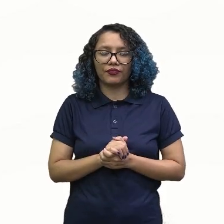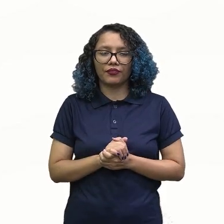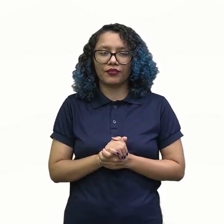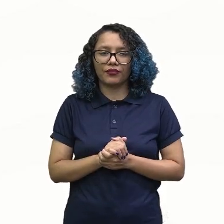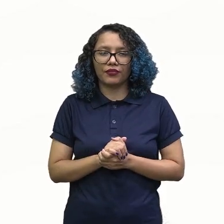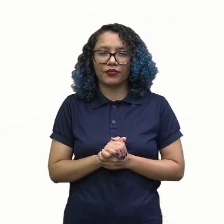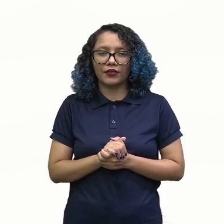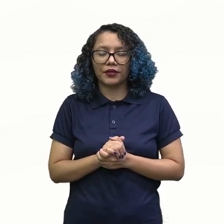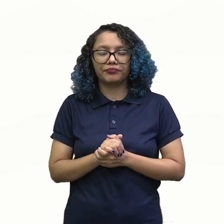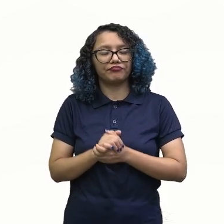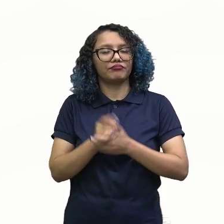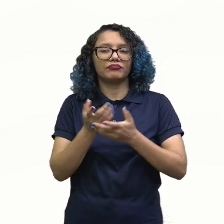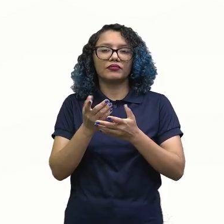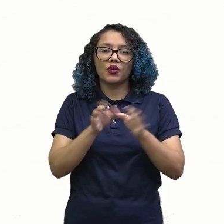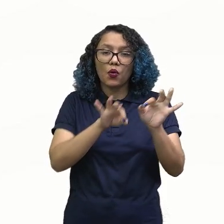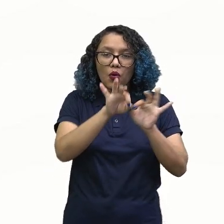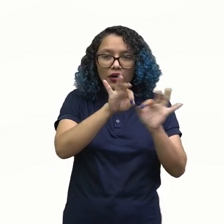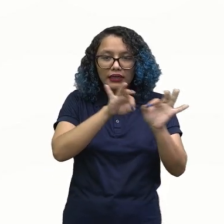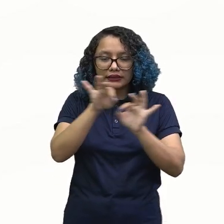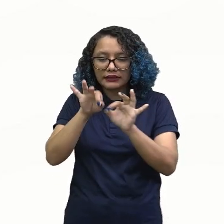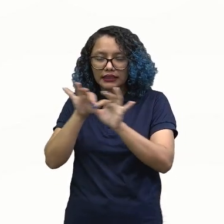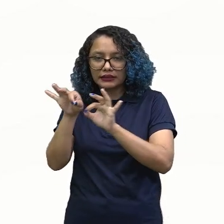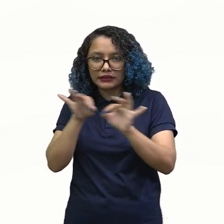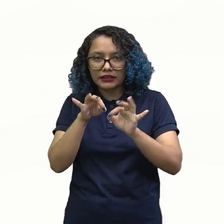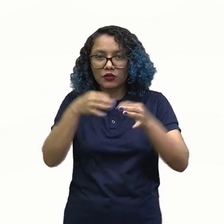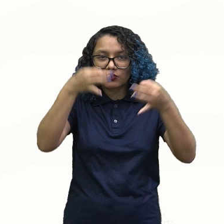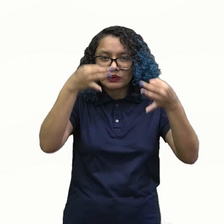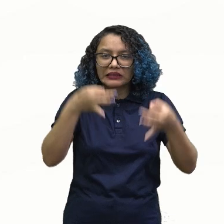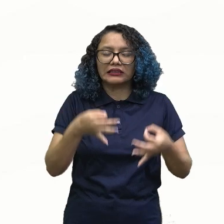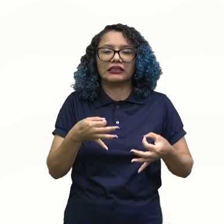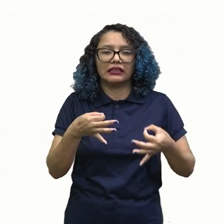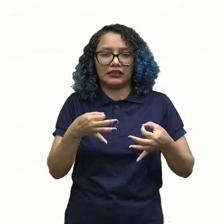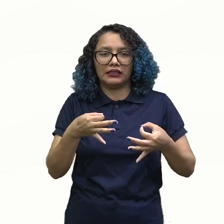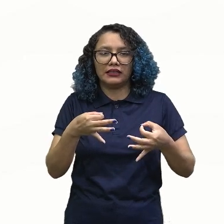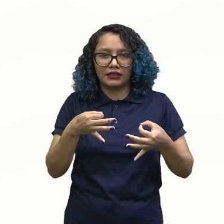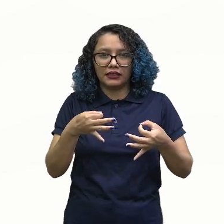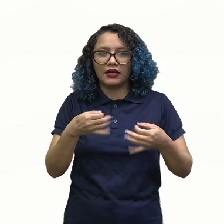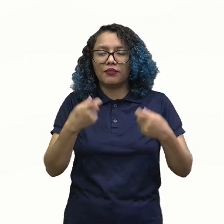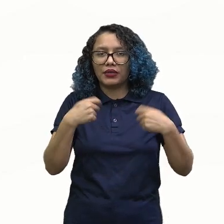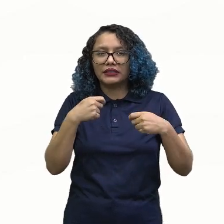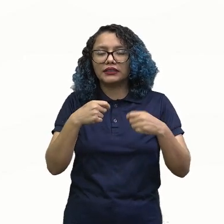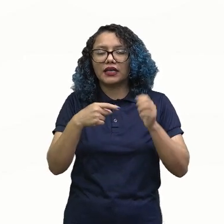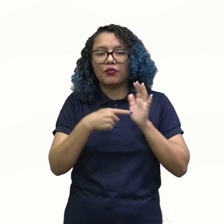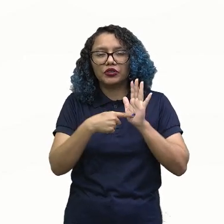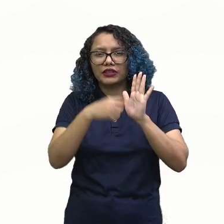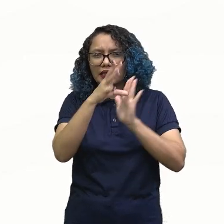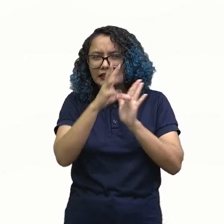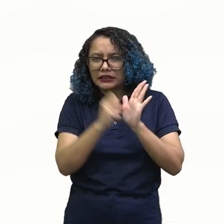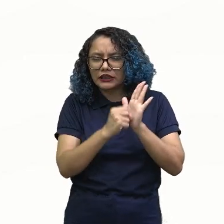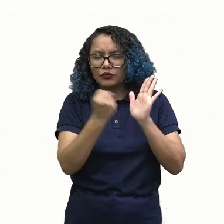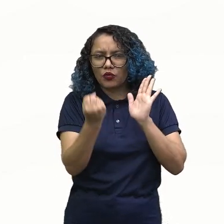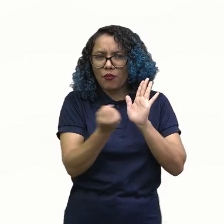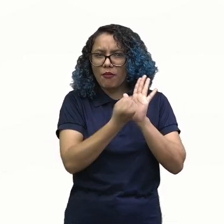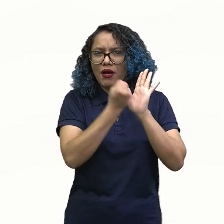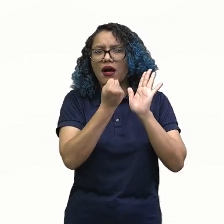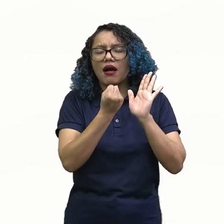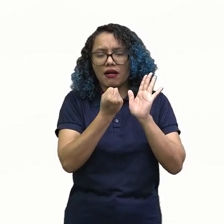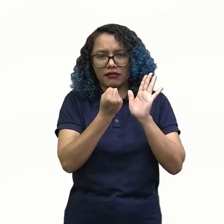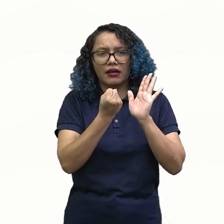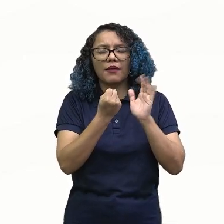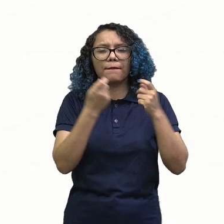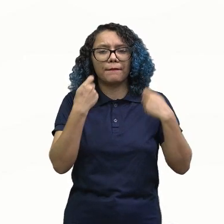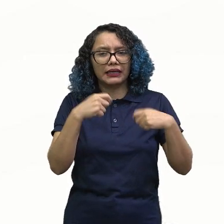sinalização, identificação adequada. Ou seja, eu vou sinalizar, vou identificar e